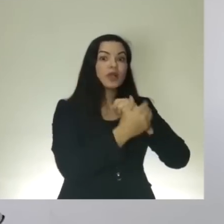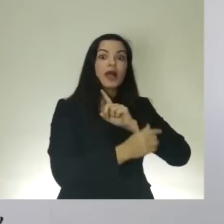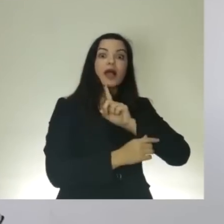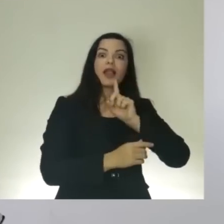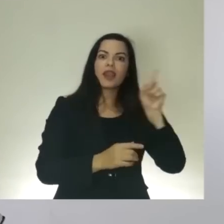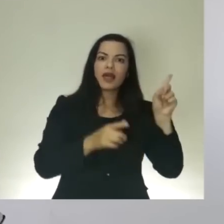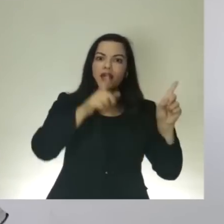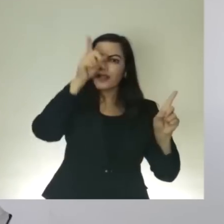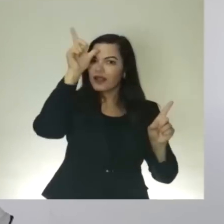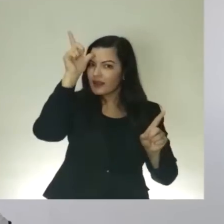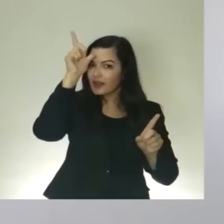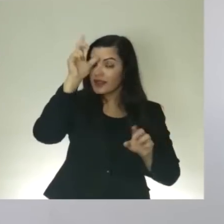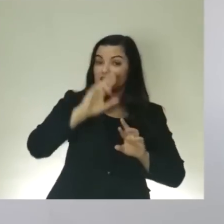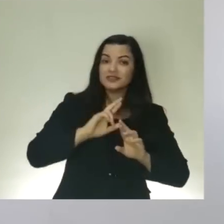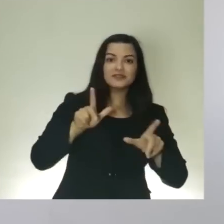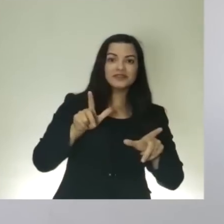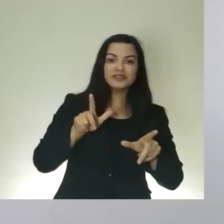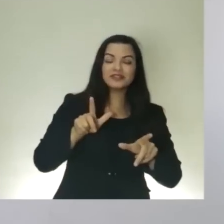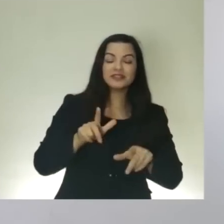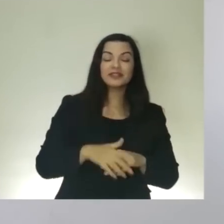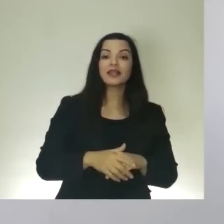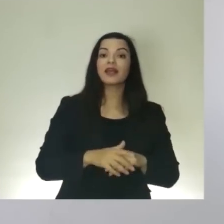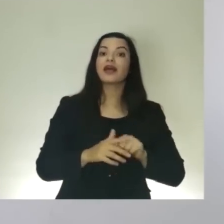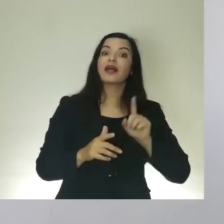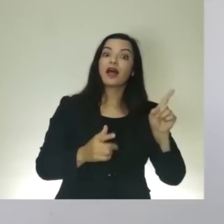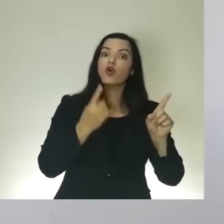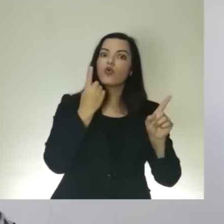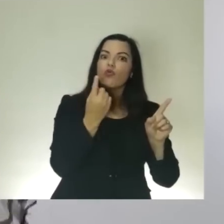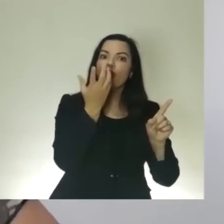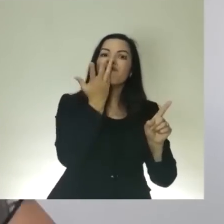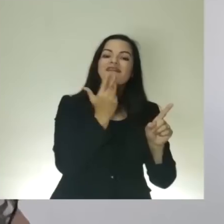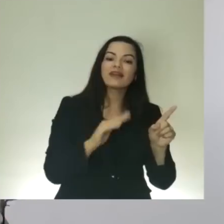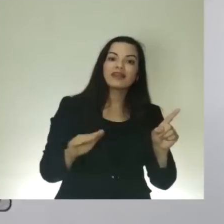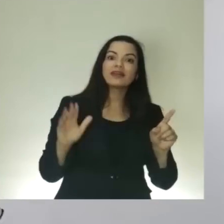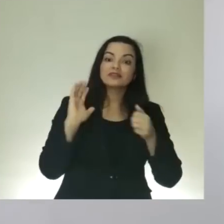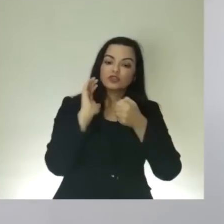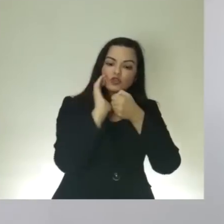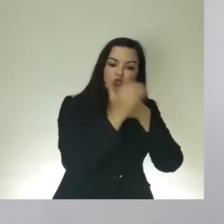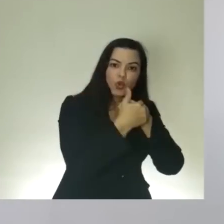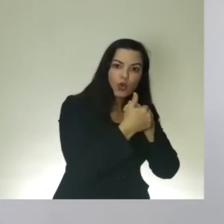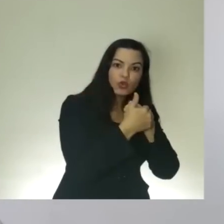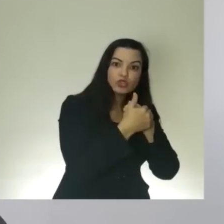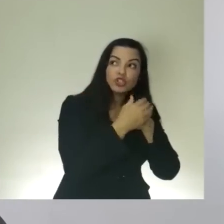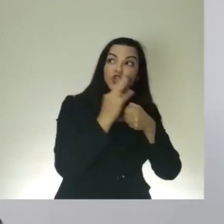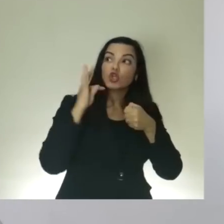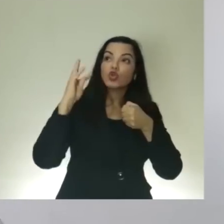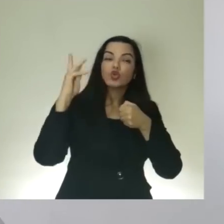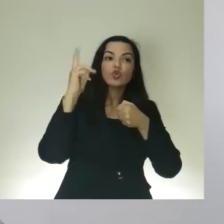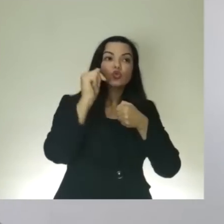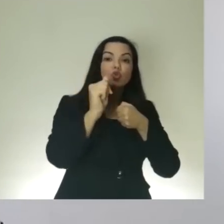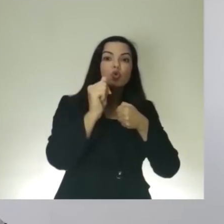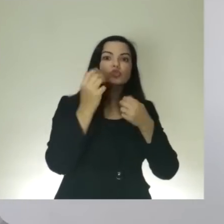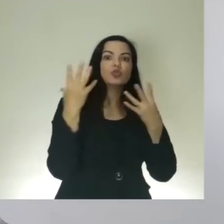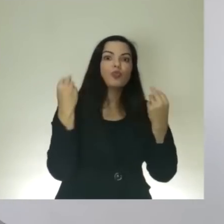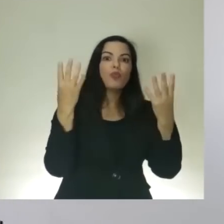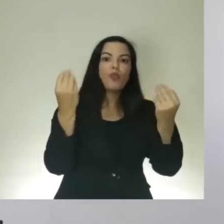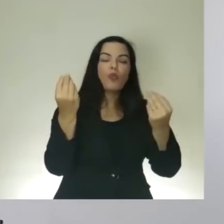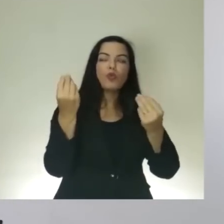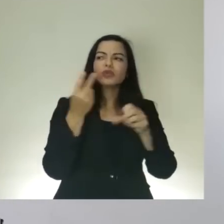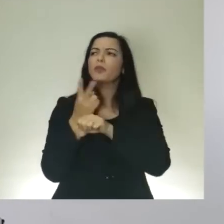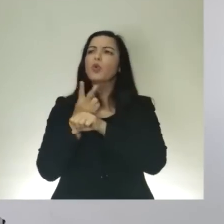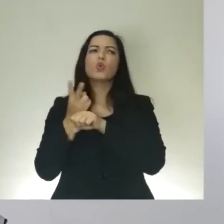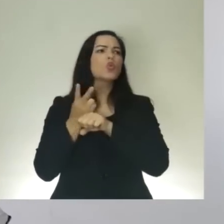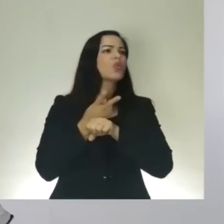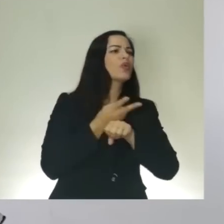o contrário. Apenas uma criança se esconde e todas as outras precisam ir